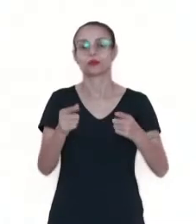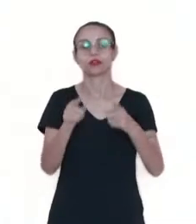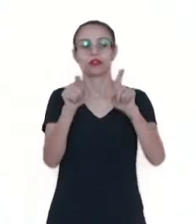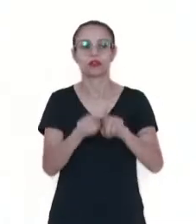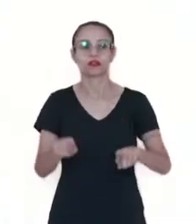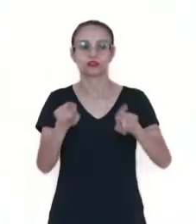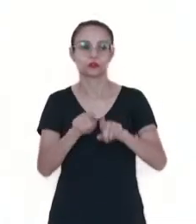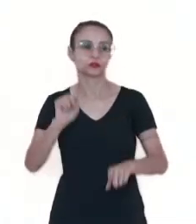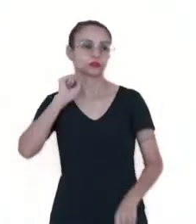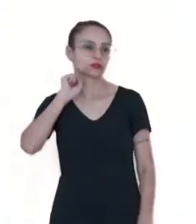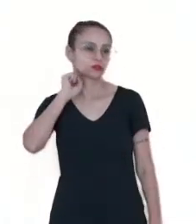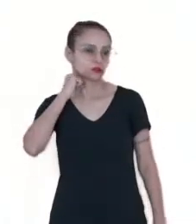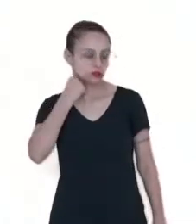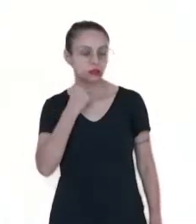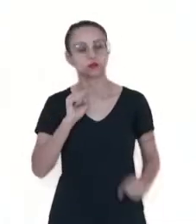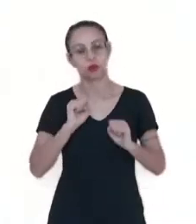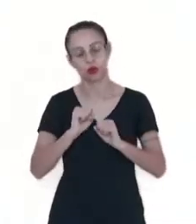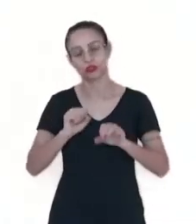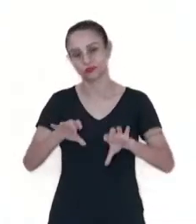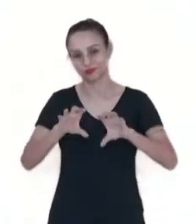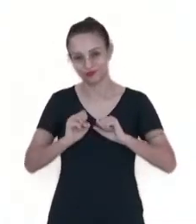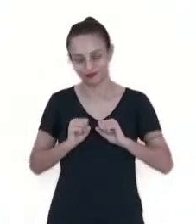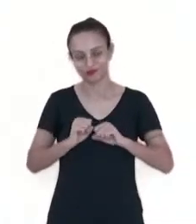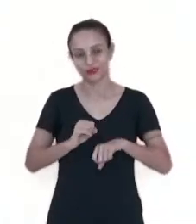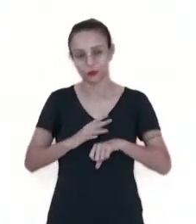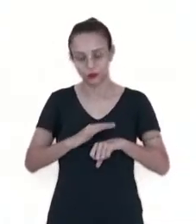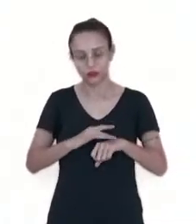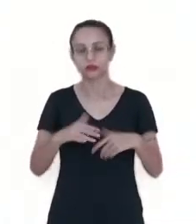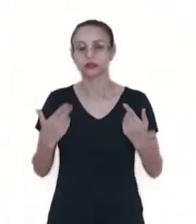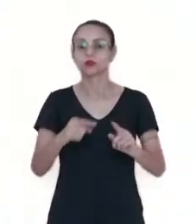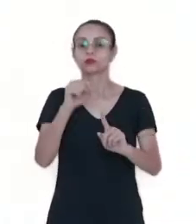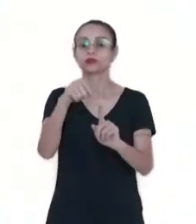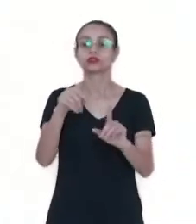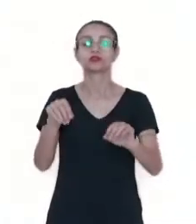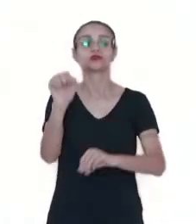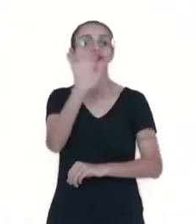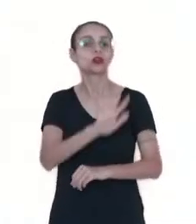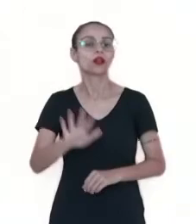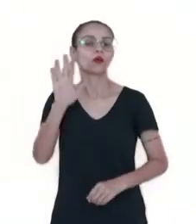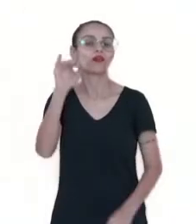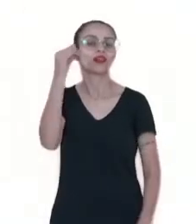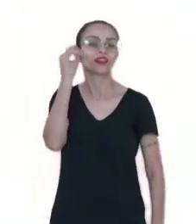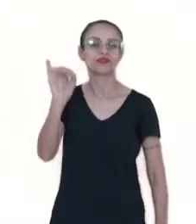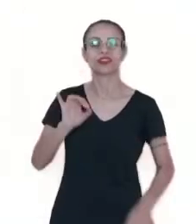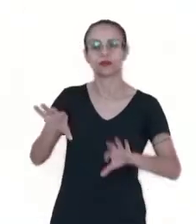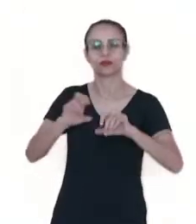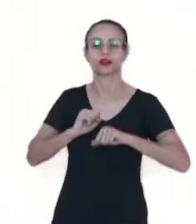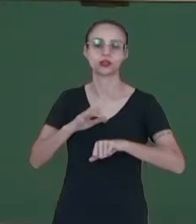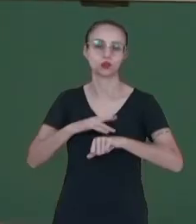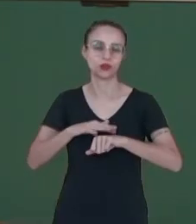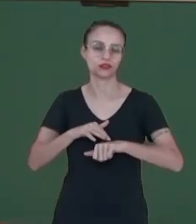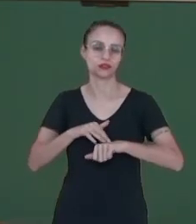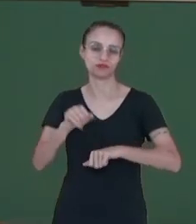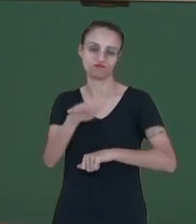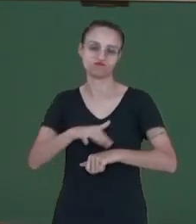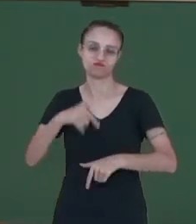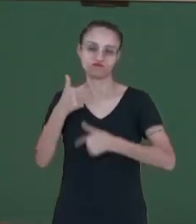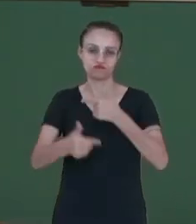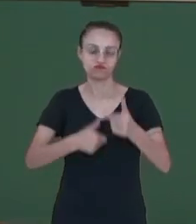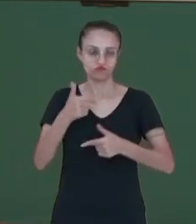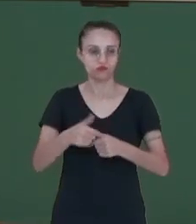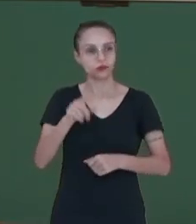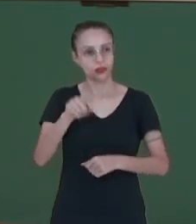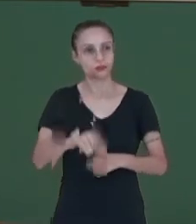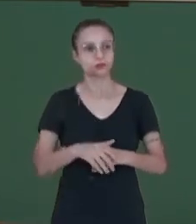monótono e estressante pode acarretar aos trabalhadores. Então, o objetivo geral é que não acarrete doenças do trabalho, né, a